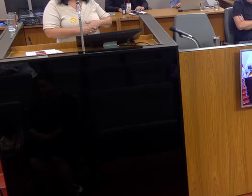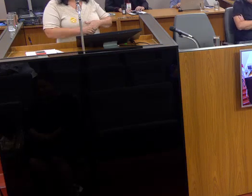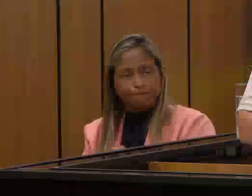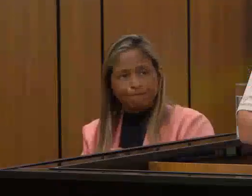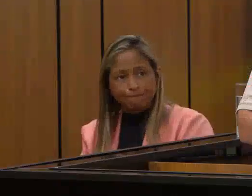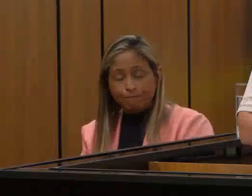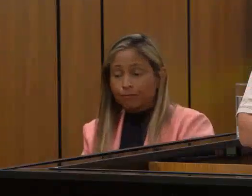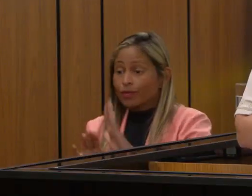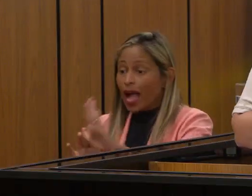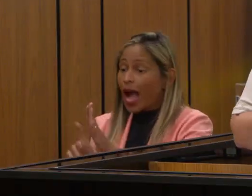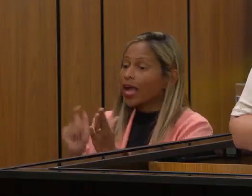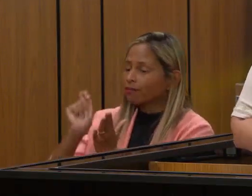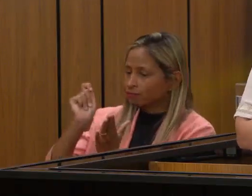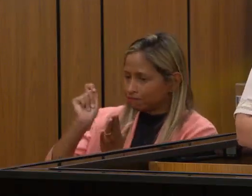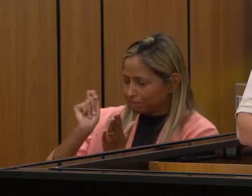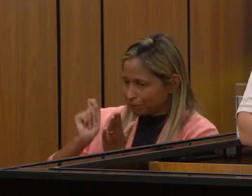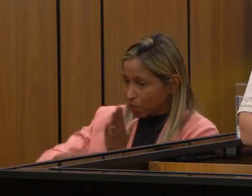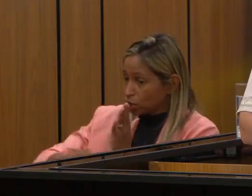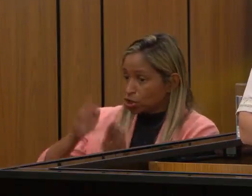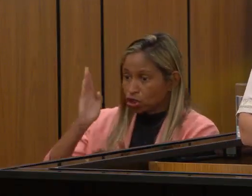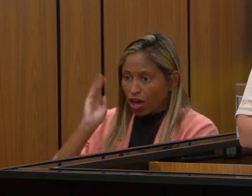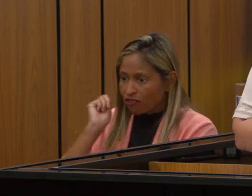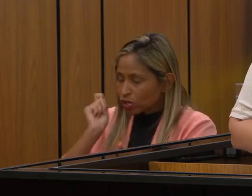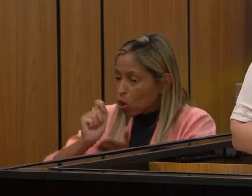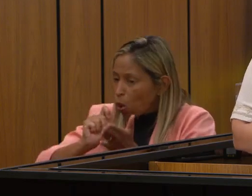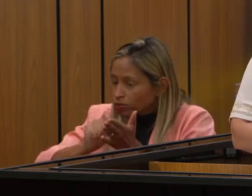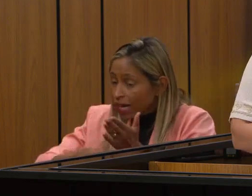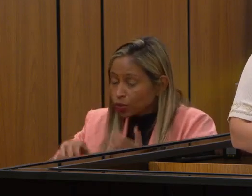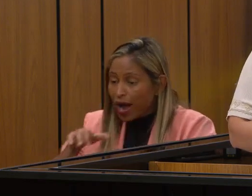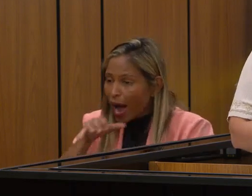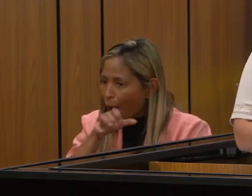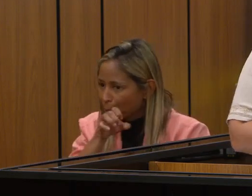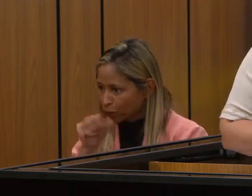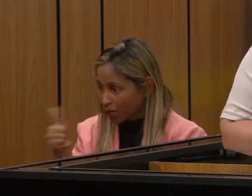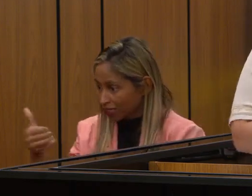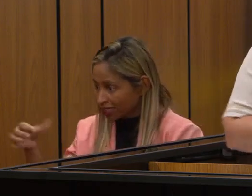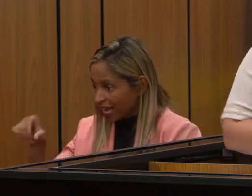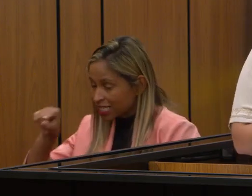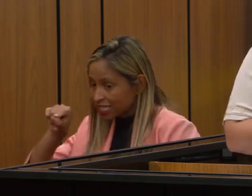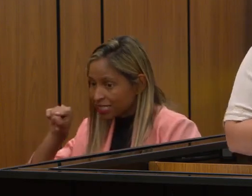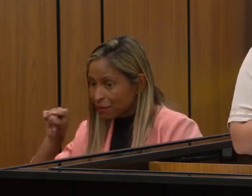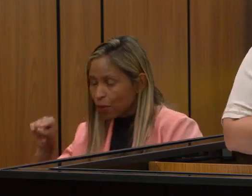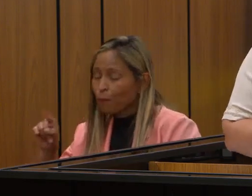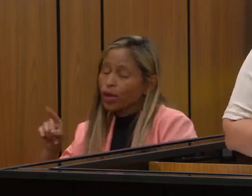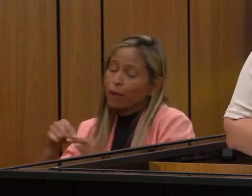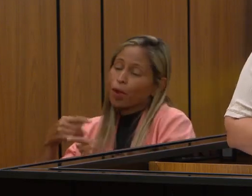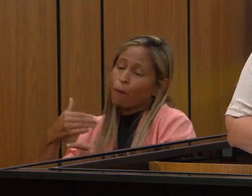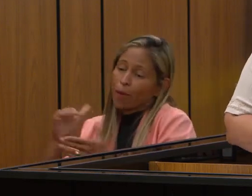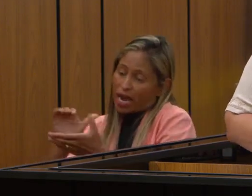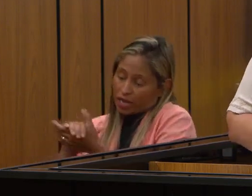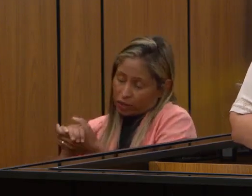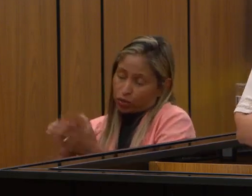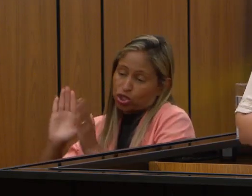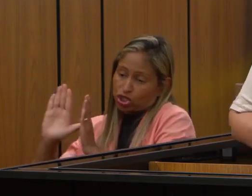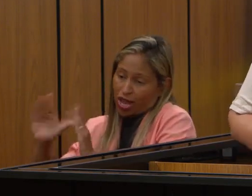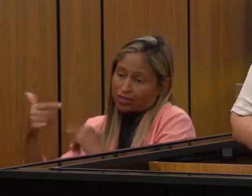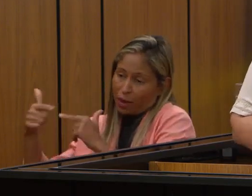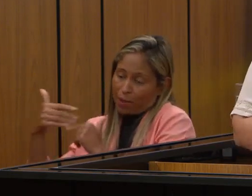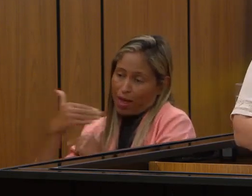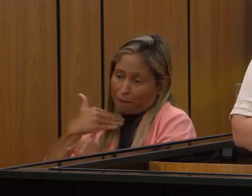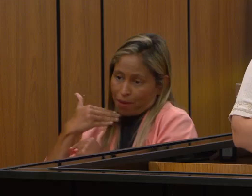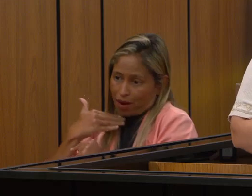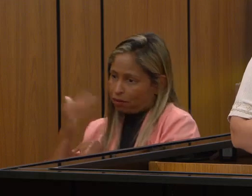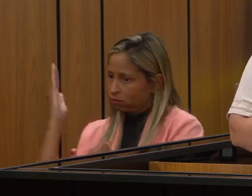eu já passei direto já foi um negócio tão rápido né como o marido tá no banco lá no caixa lá já